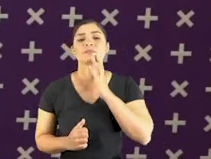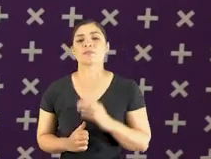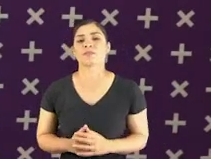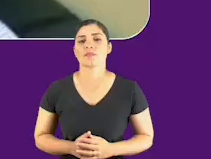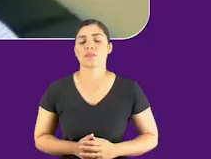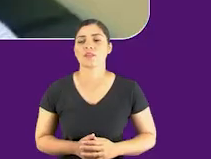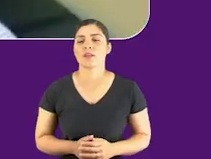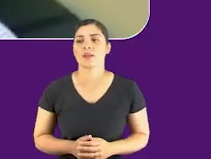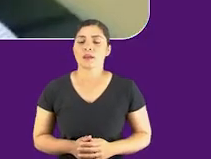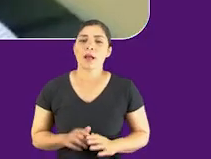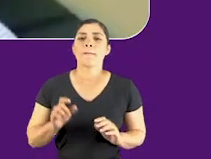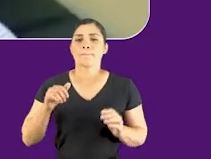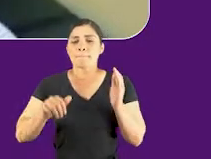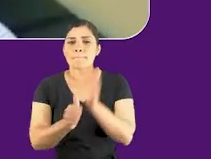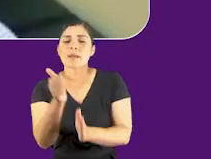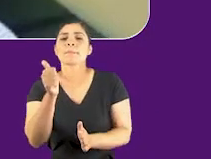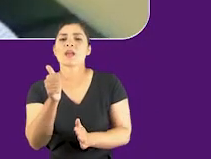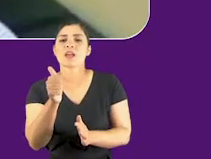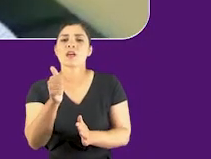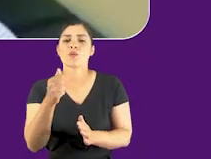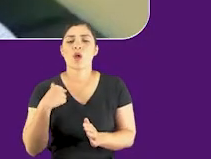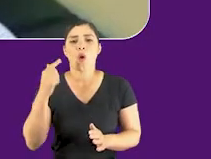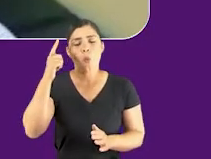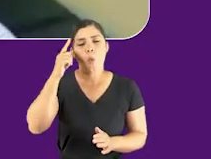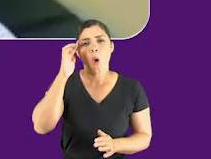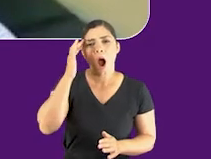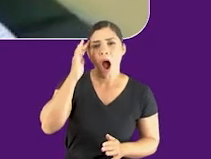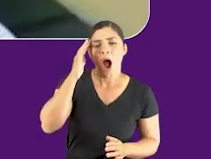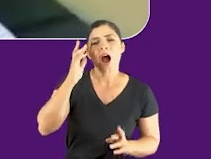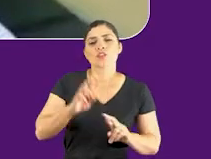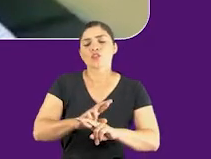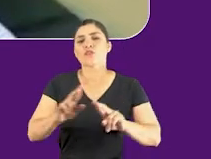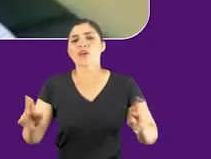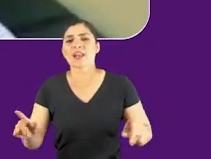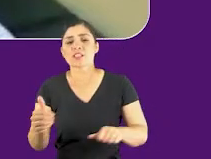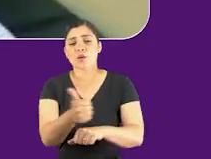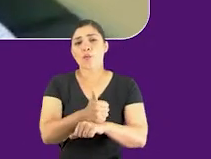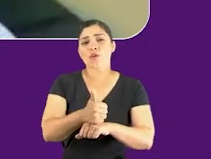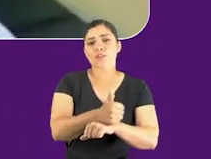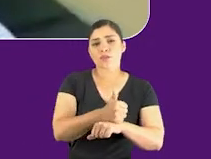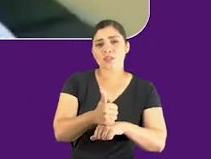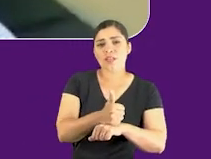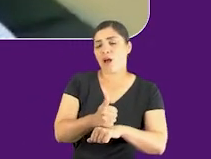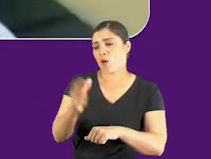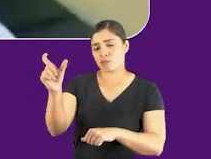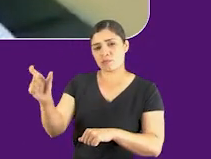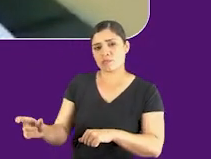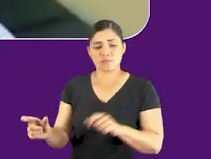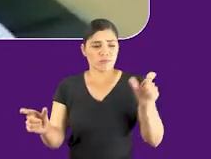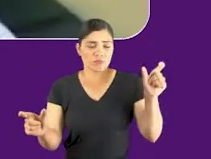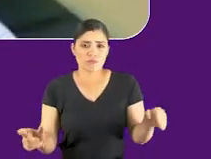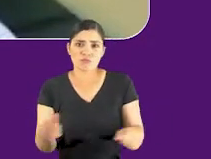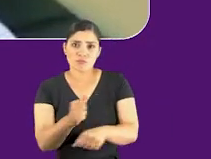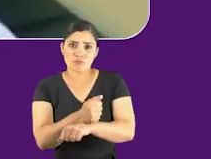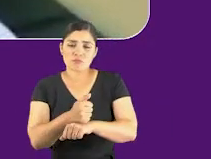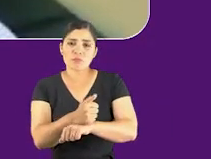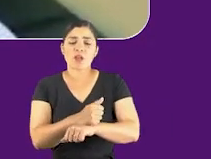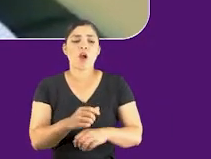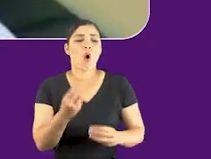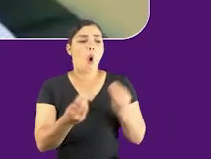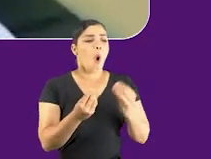primeiro eu acho que a diferença que faz um profissional no sucesso do profissional não é da onde você veio